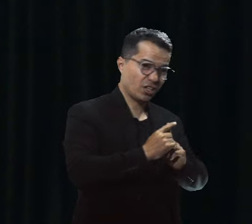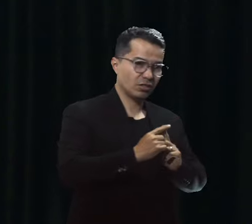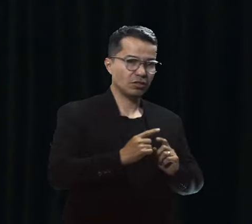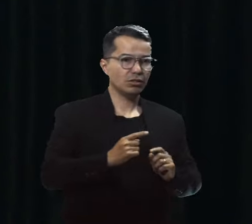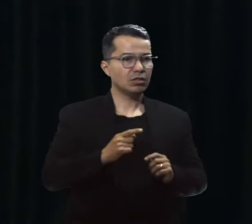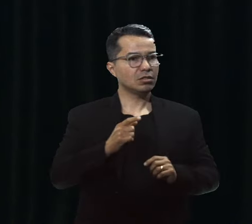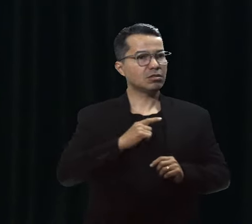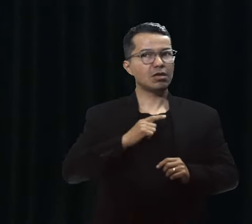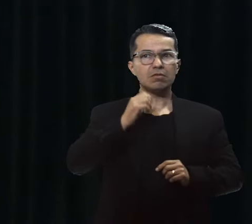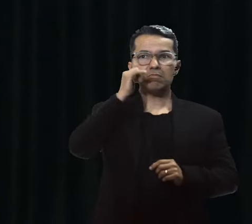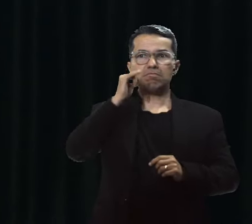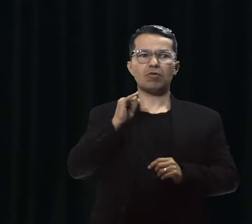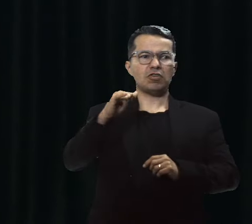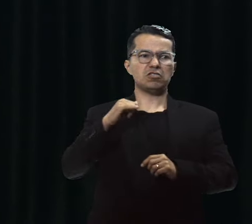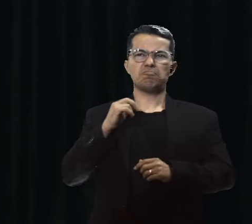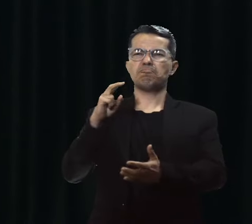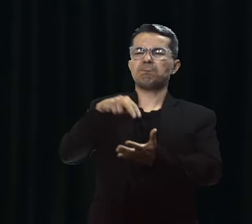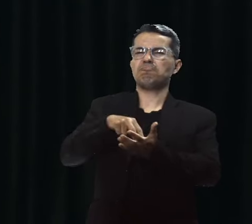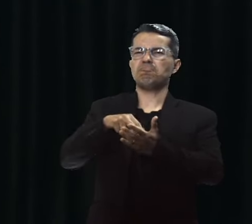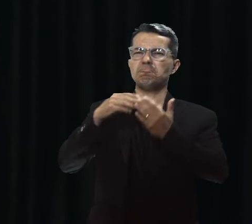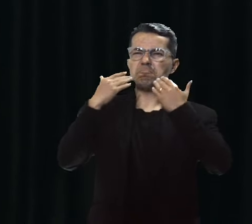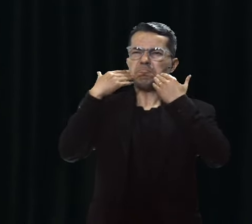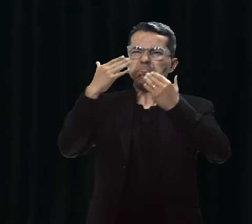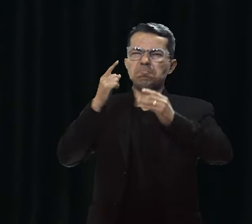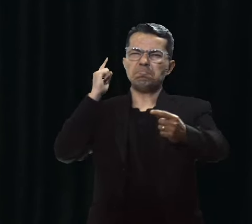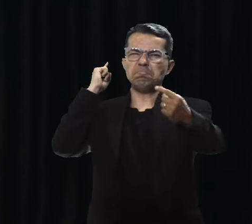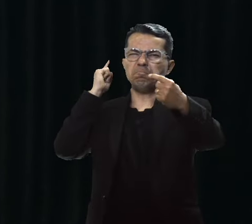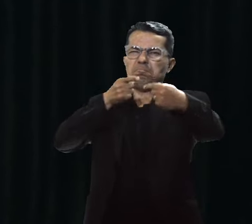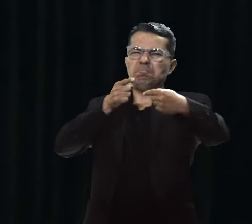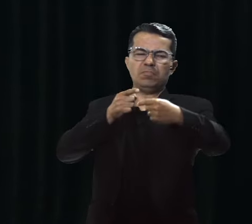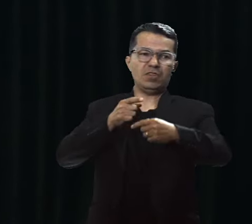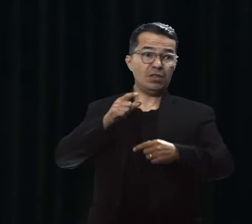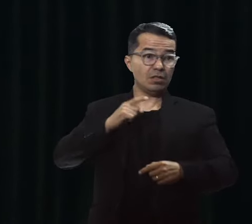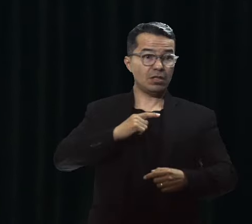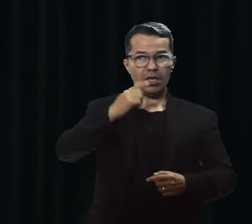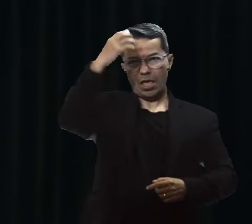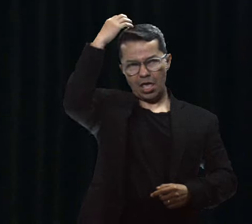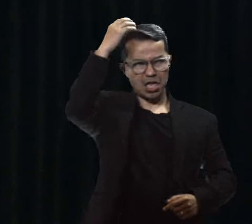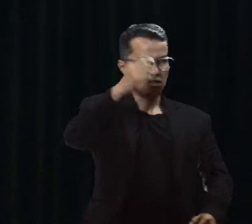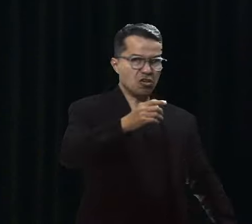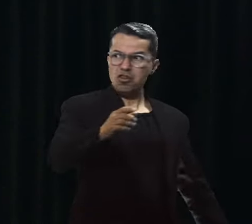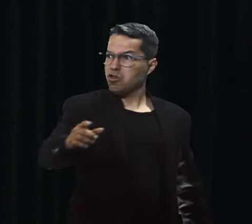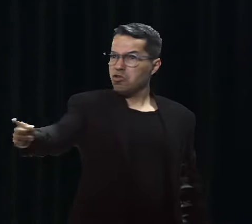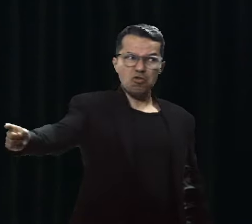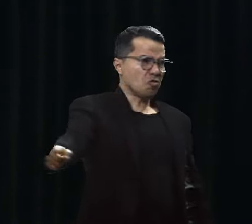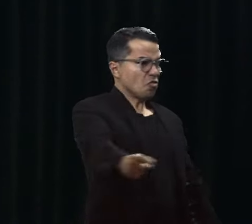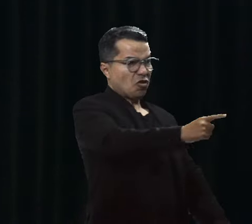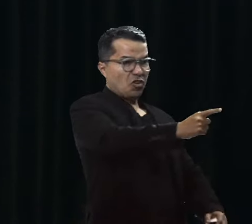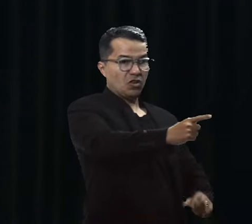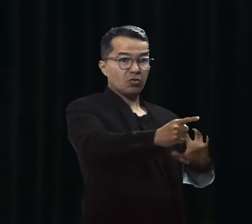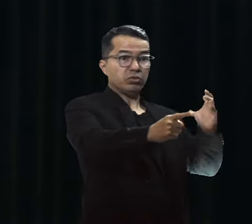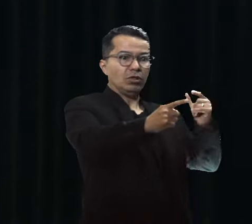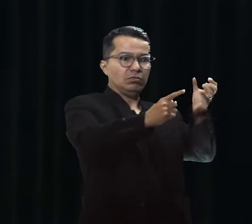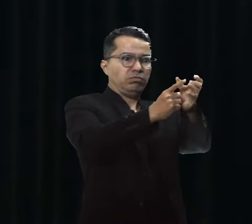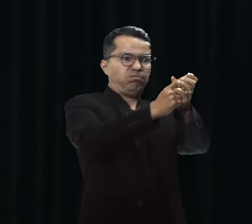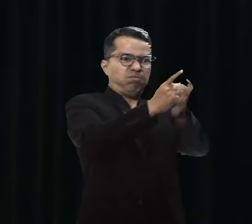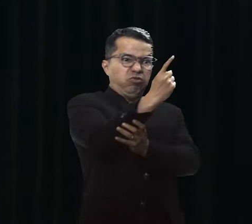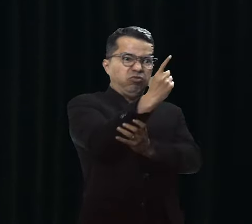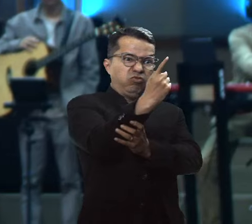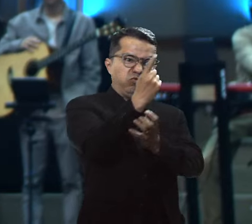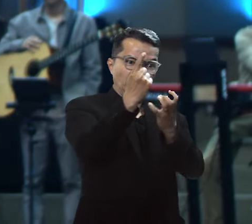confronta o rei Jeroboão. Quando o rei levanta o dedo para mandar ele para a prisão, a mão do rei fica